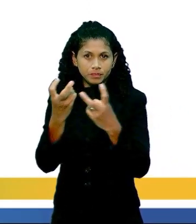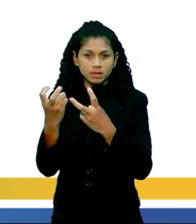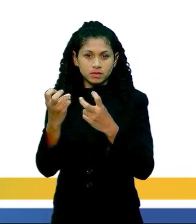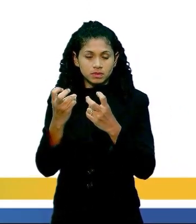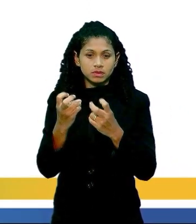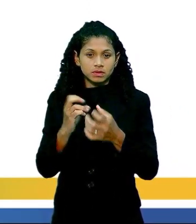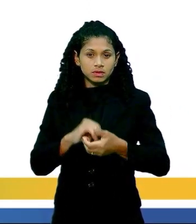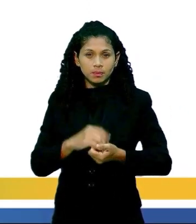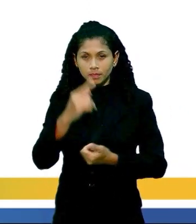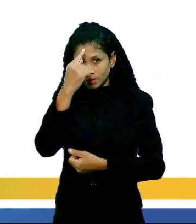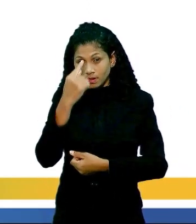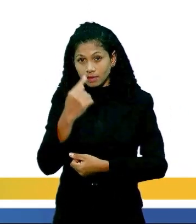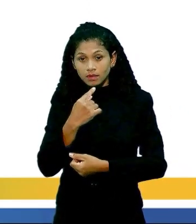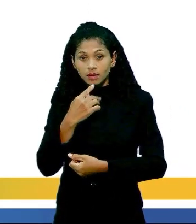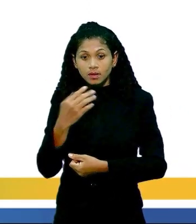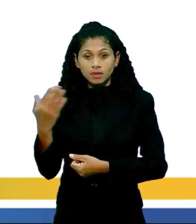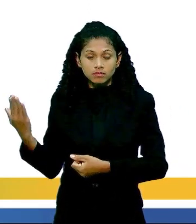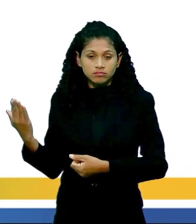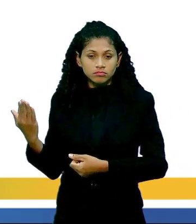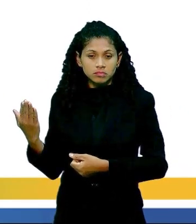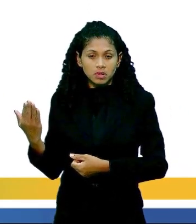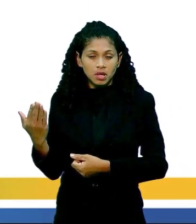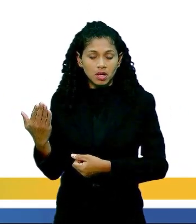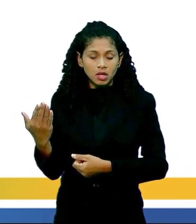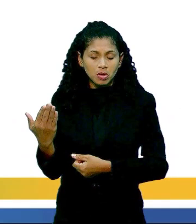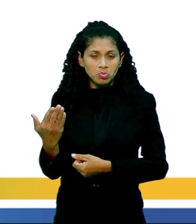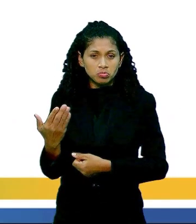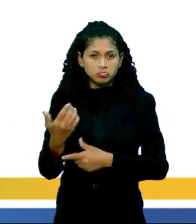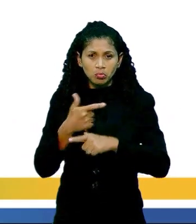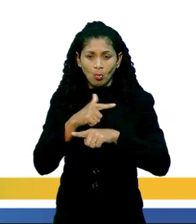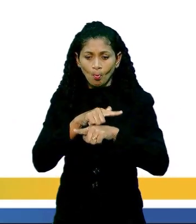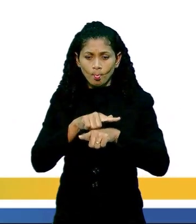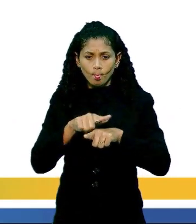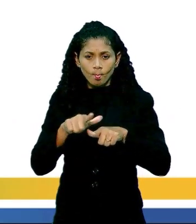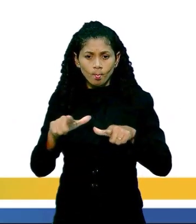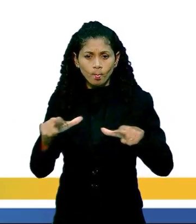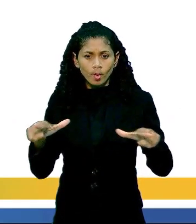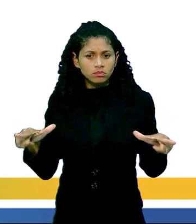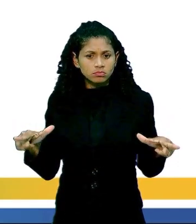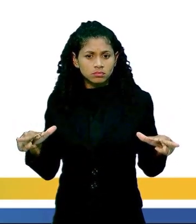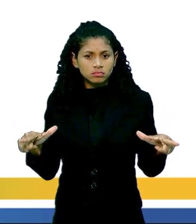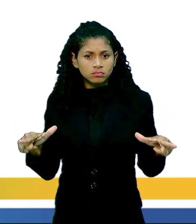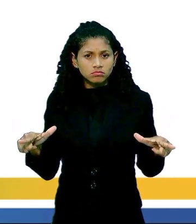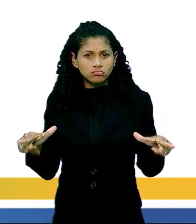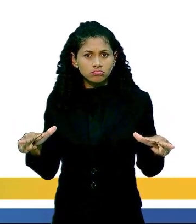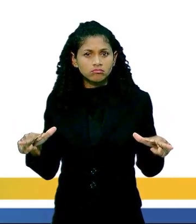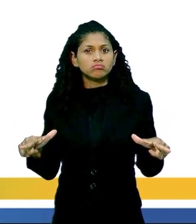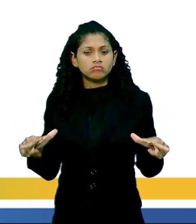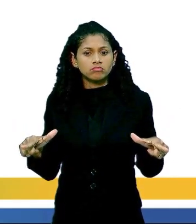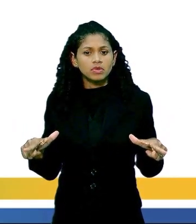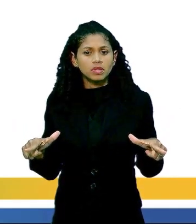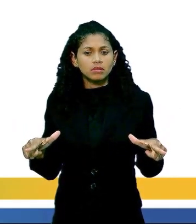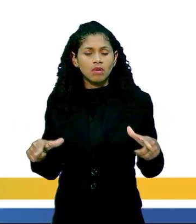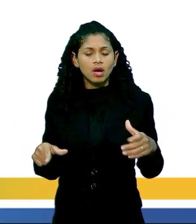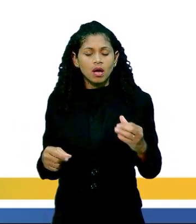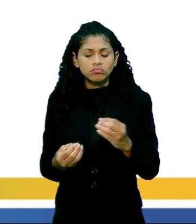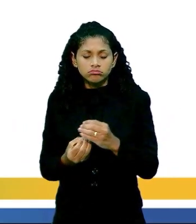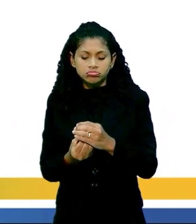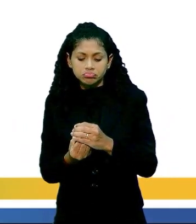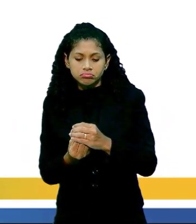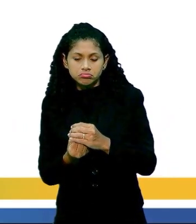infográfico que de repente não tinha nada nesse desenho, e aí